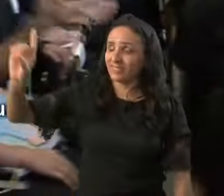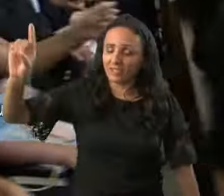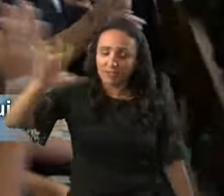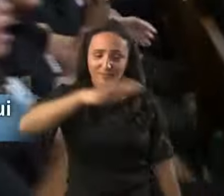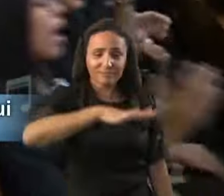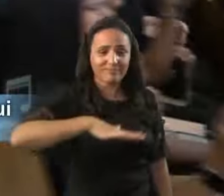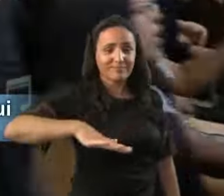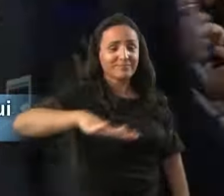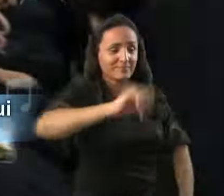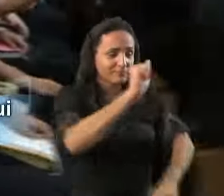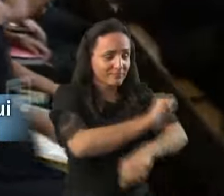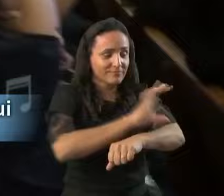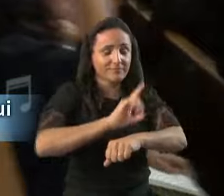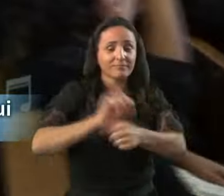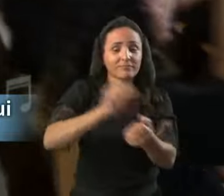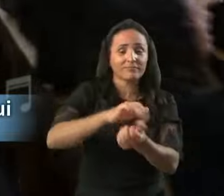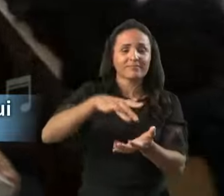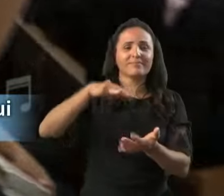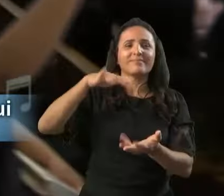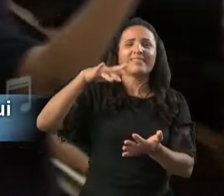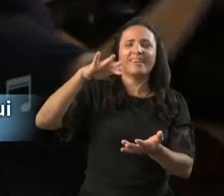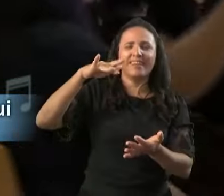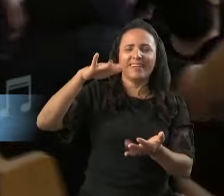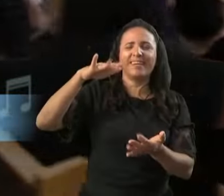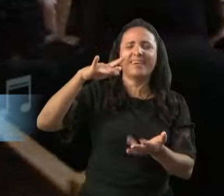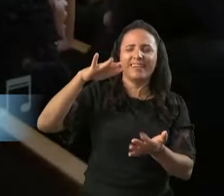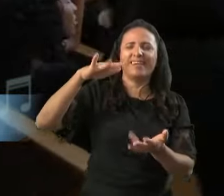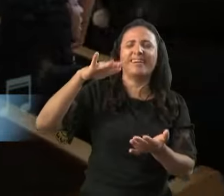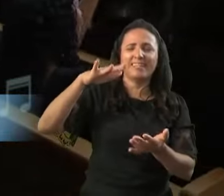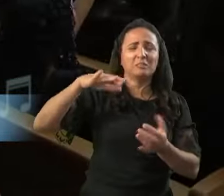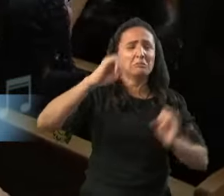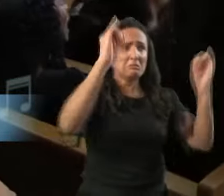está em glória.